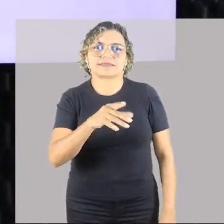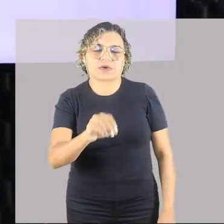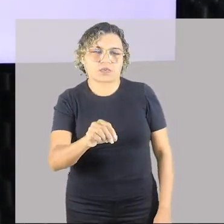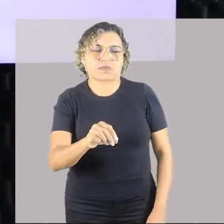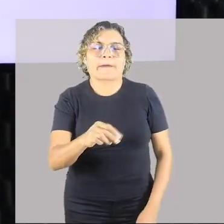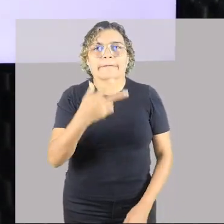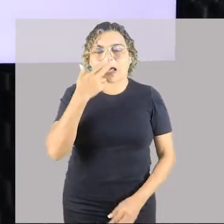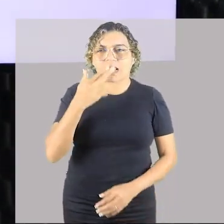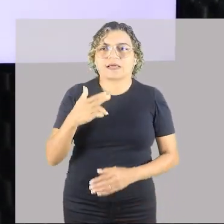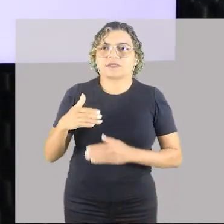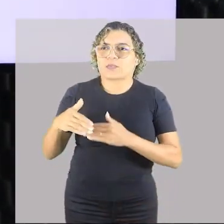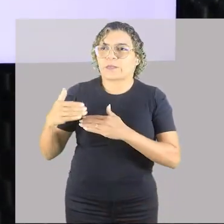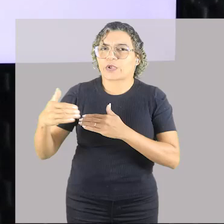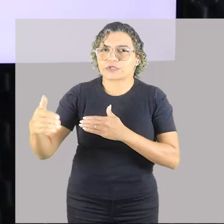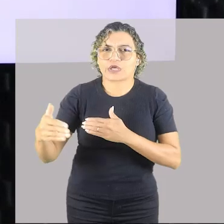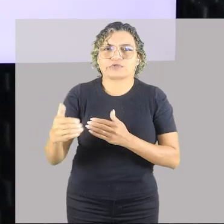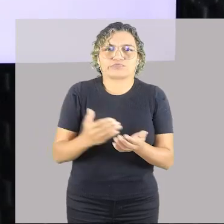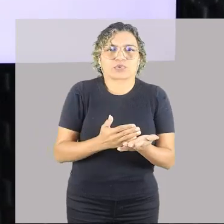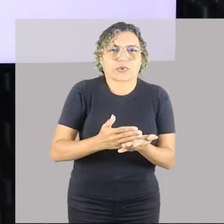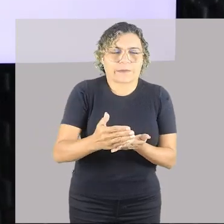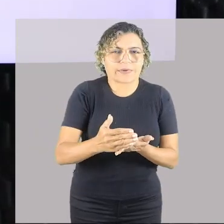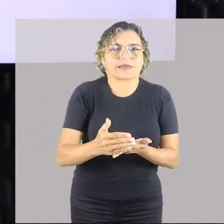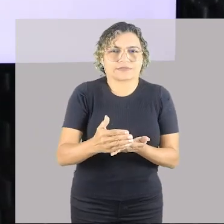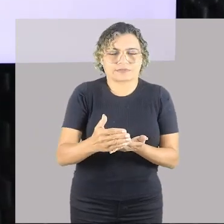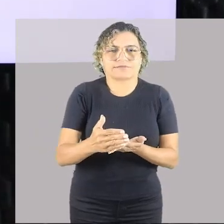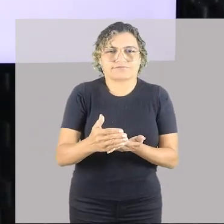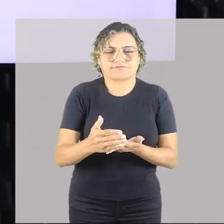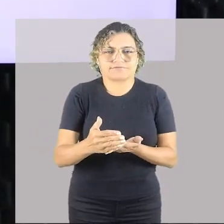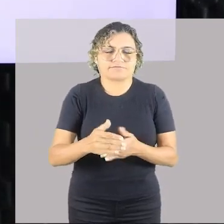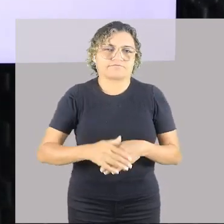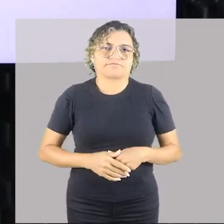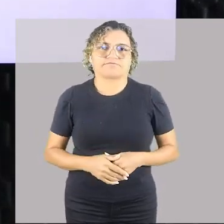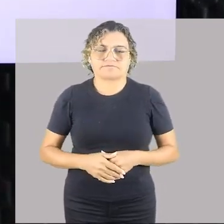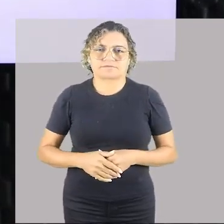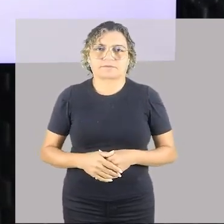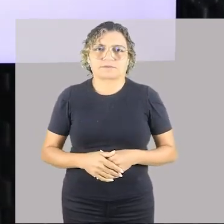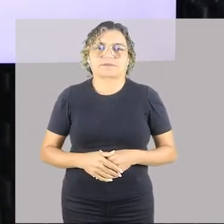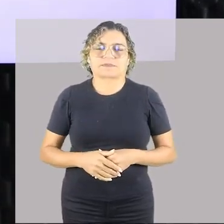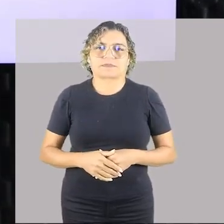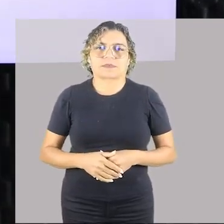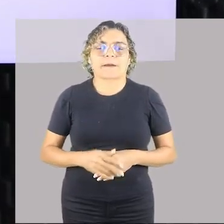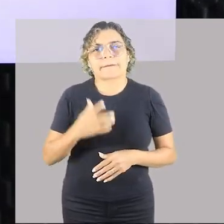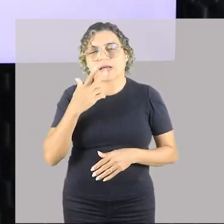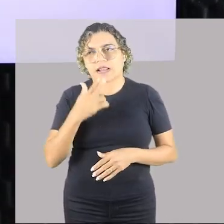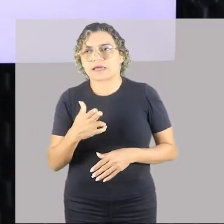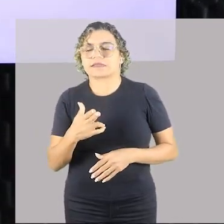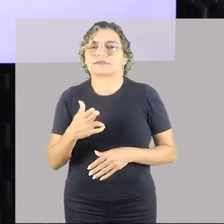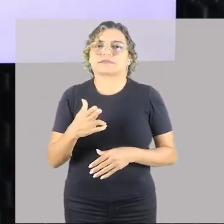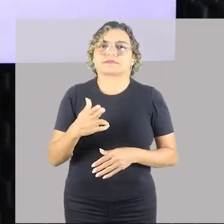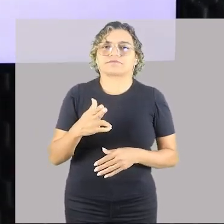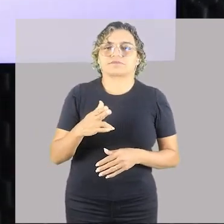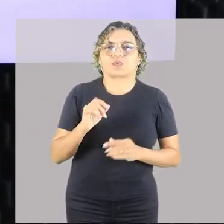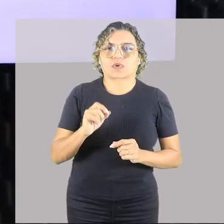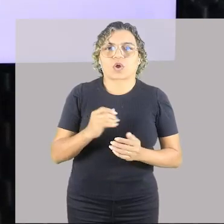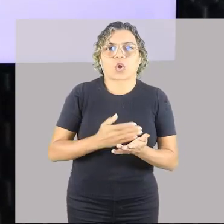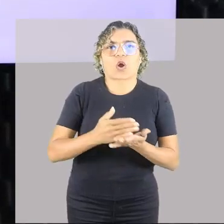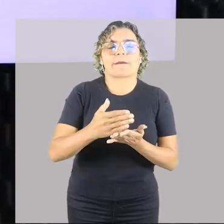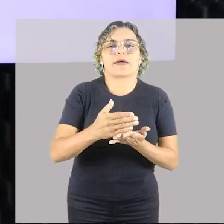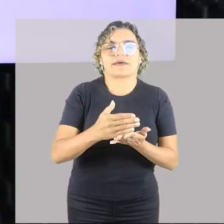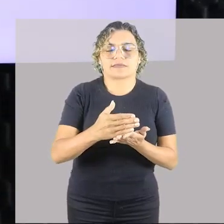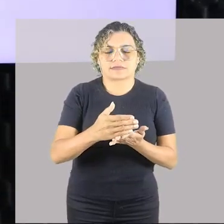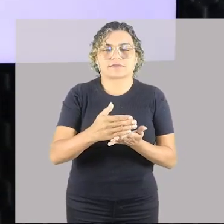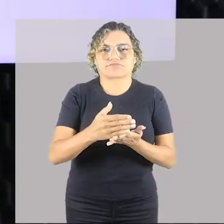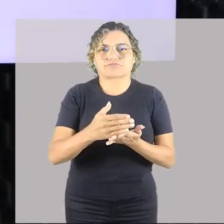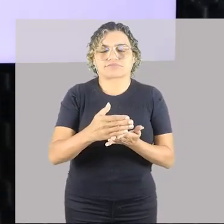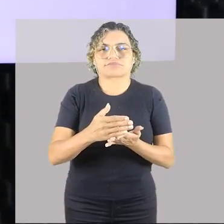processo administrativo se inicia, é quando ele dá o pontapé, é quando ele dá o start para iniciar